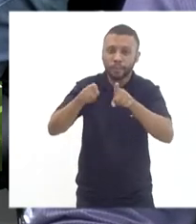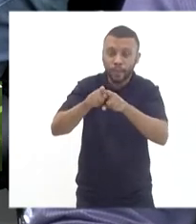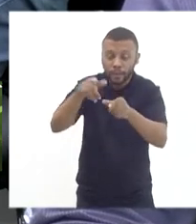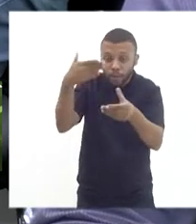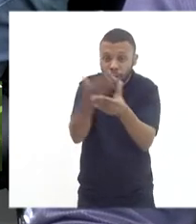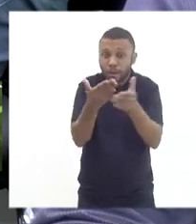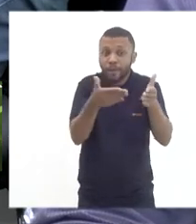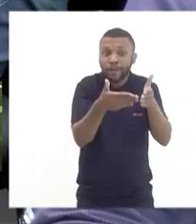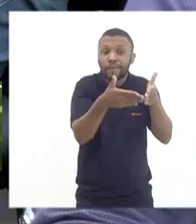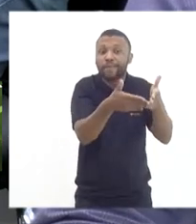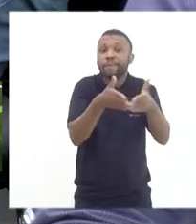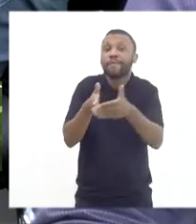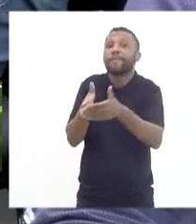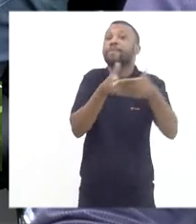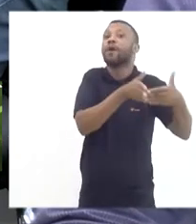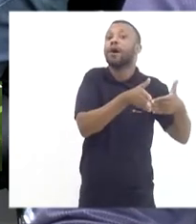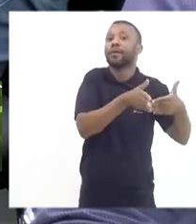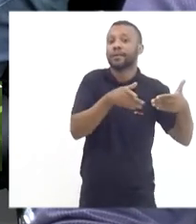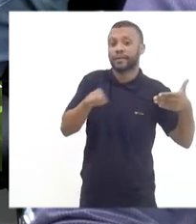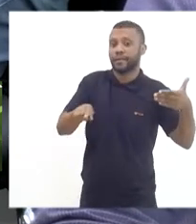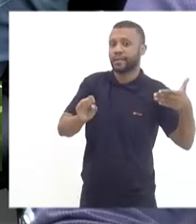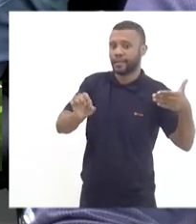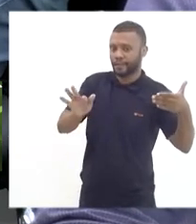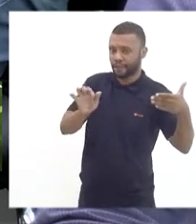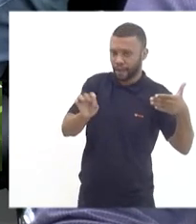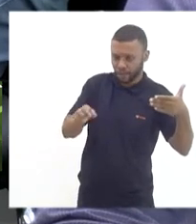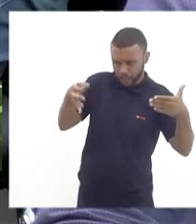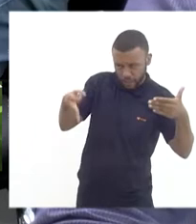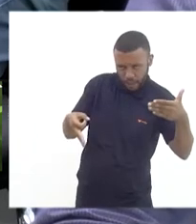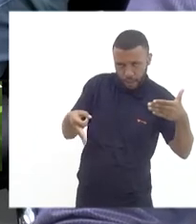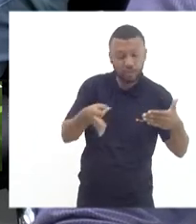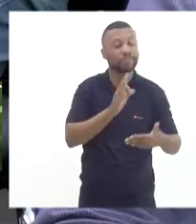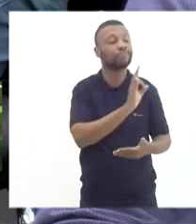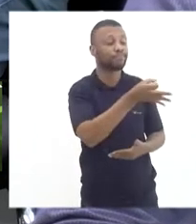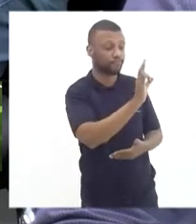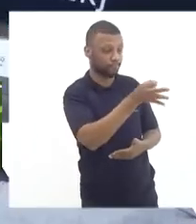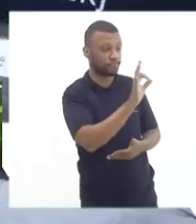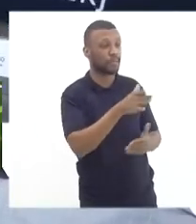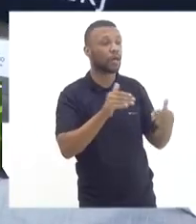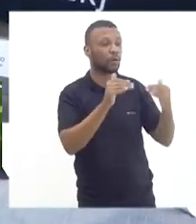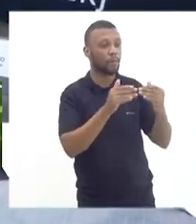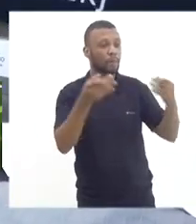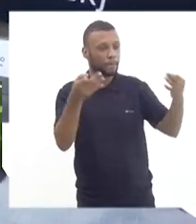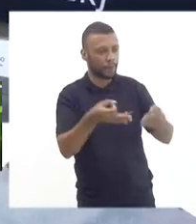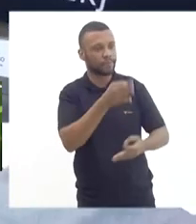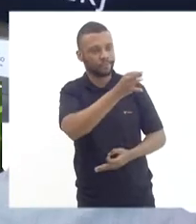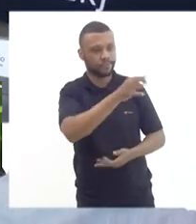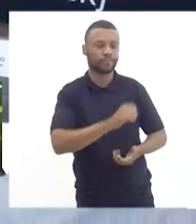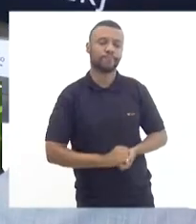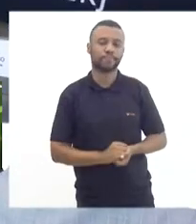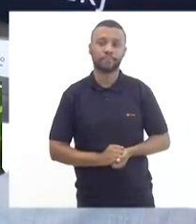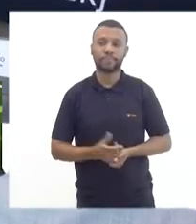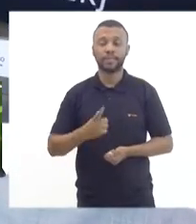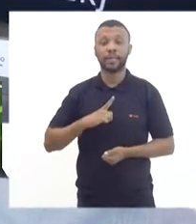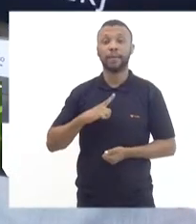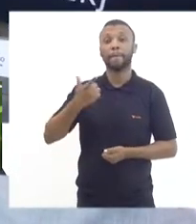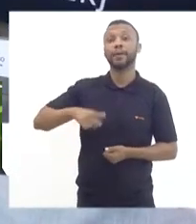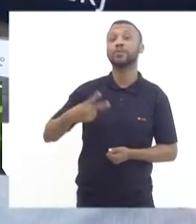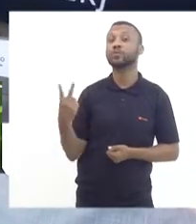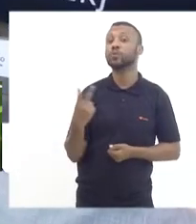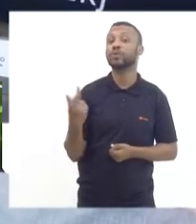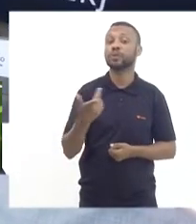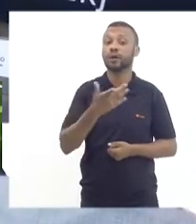fora da Cefaz, então, né? É isso? Sim. Sim. Tá sim, sim. Tem mais dois colegas. No âmbito